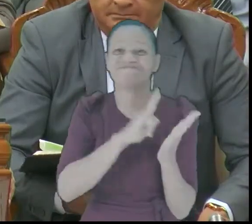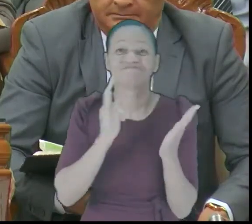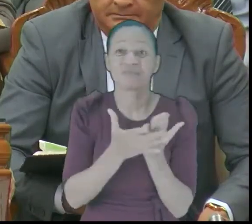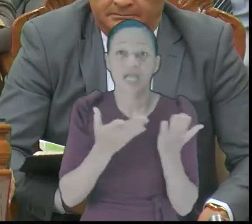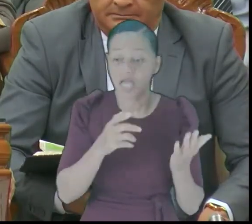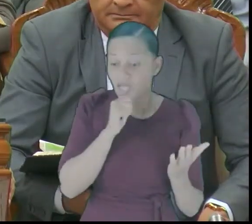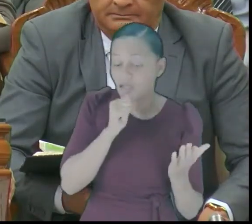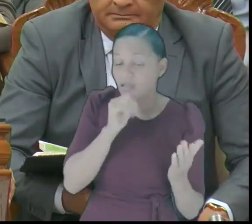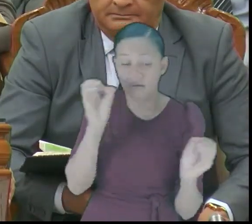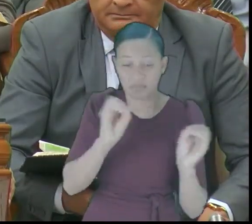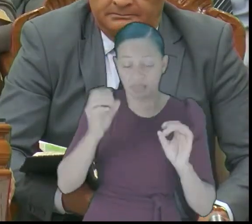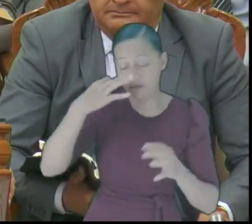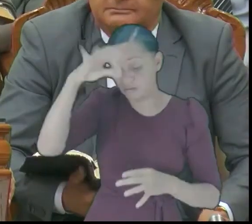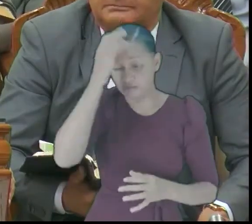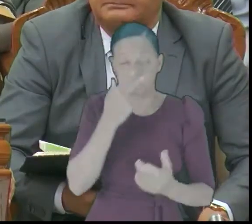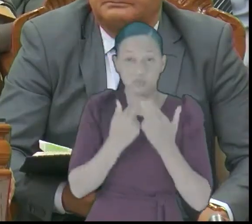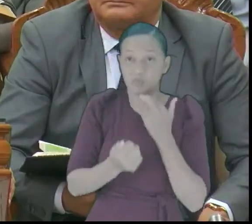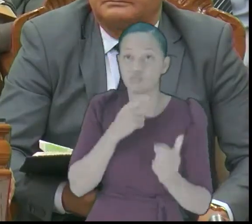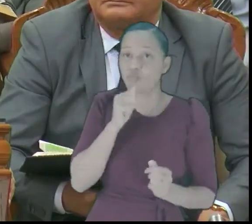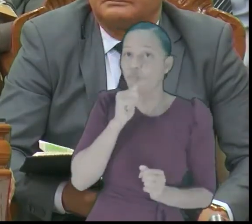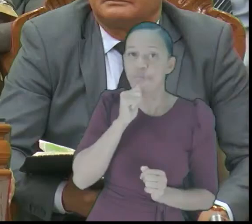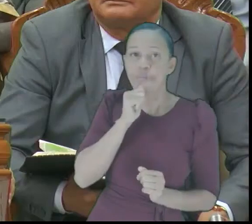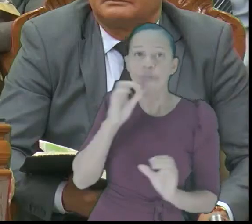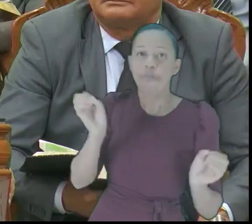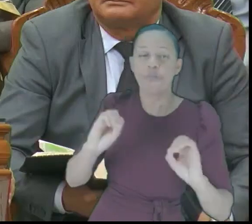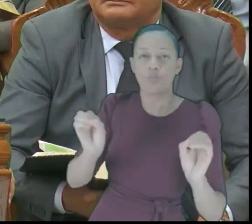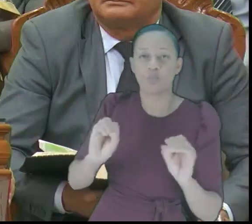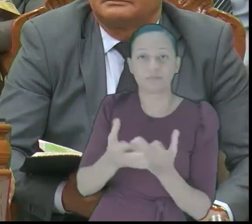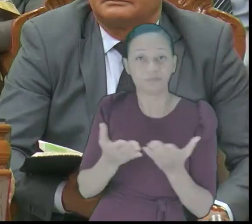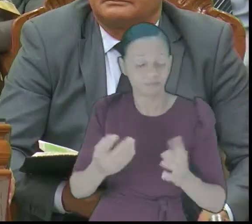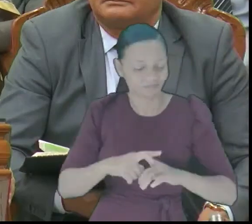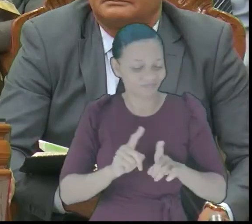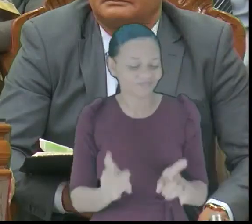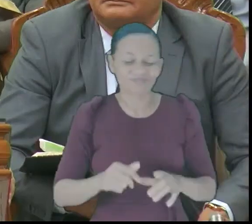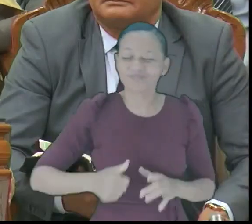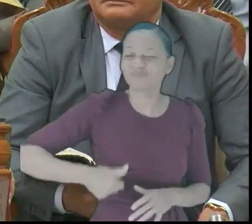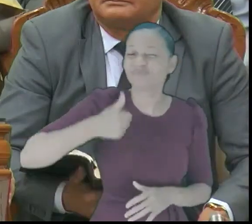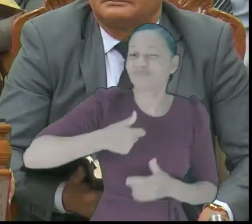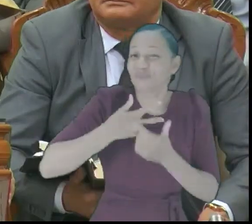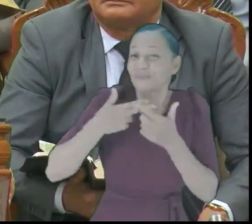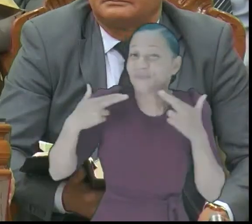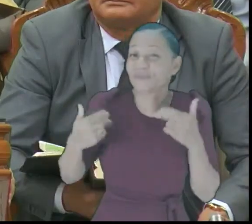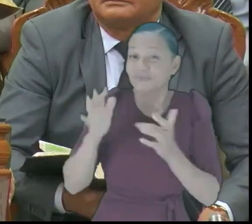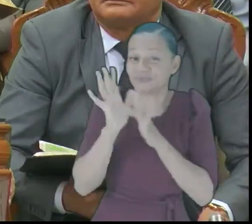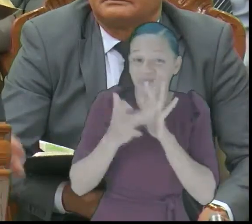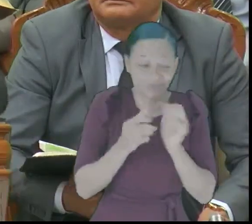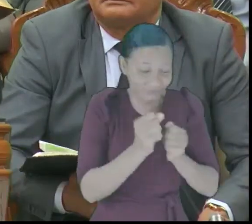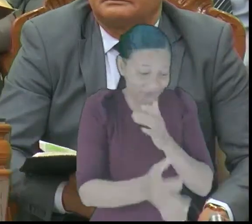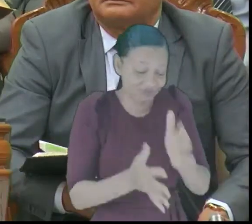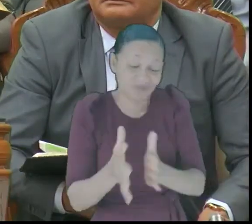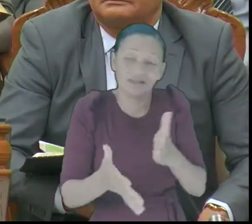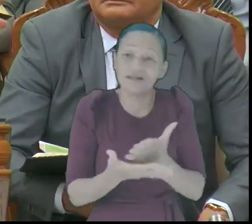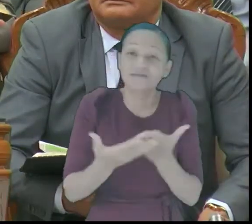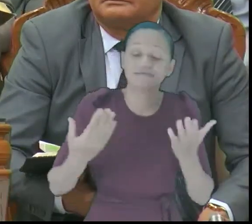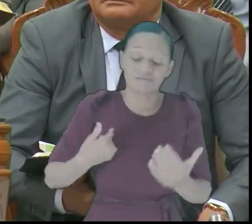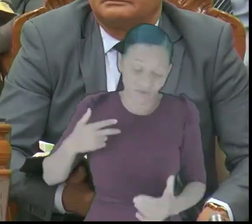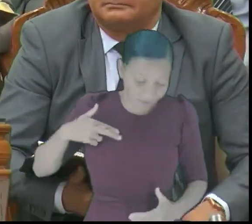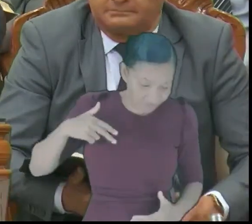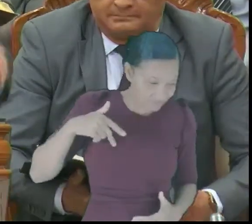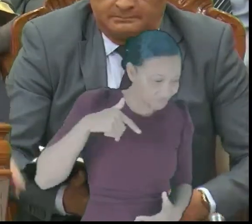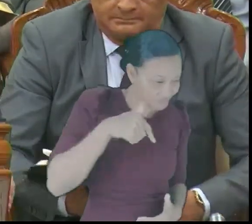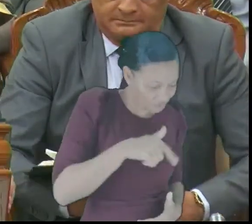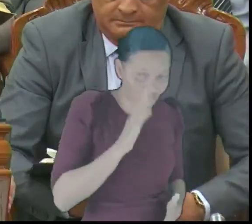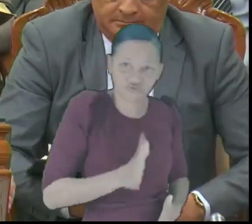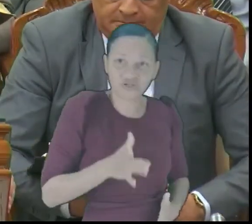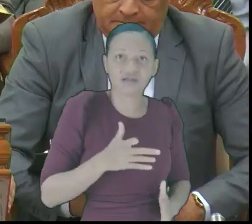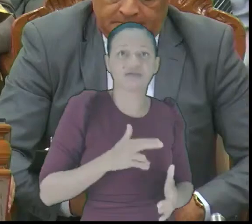eram batizados com o Espírito Santo e nem foram batizados com o Espírito Santo. Mas a primeira coisa que Jesus faz quando aparece na sala,